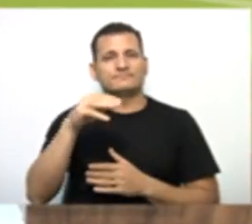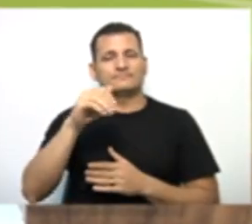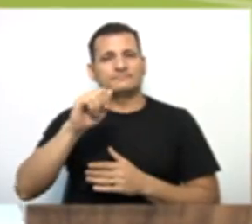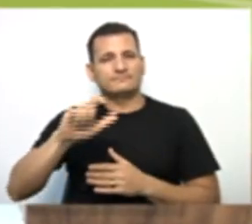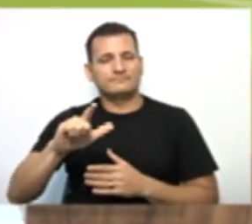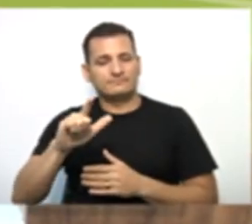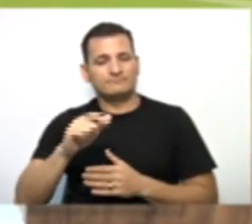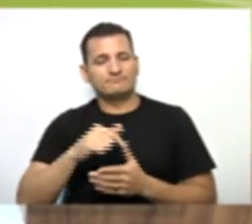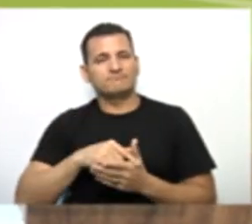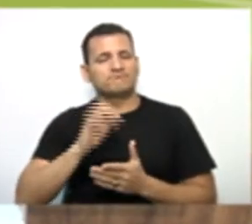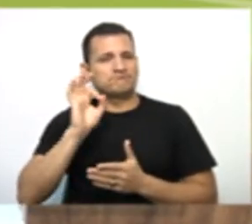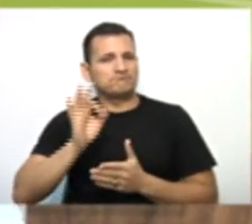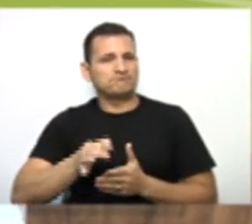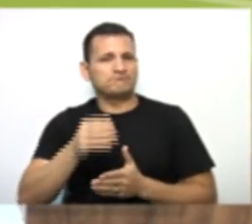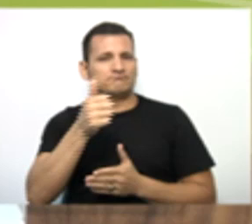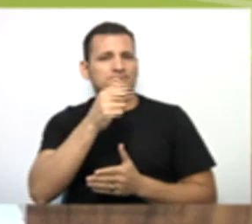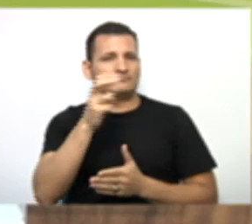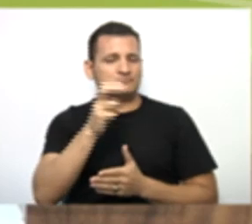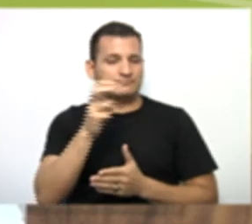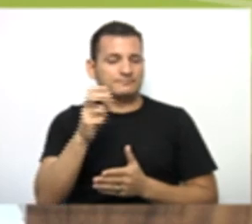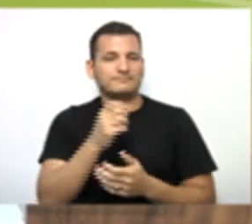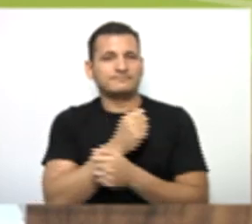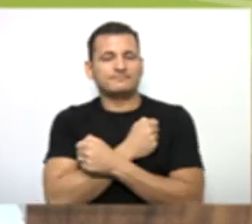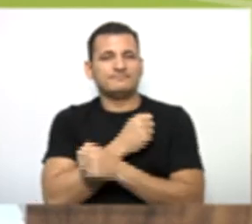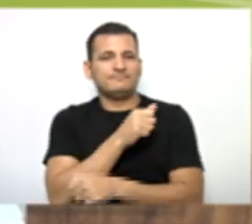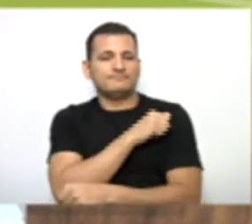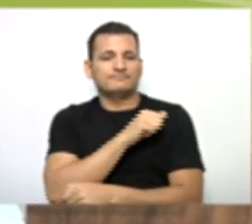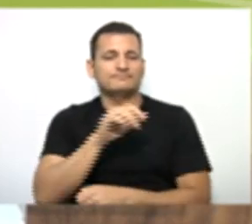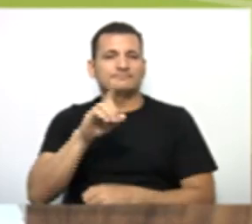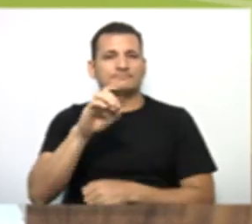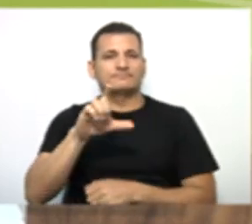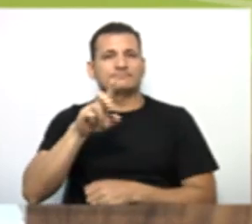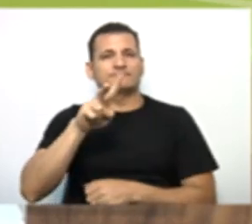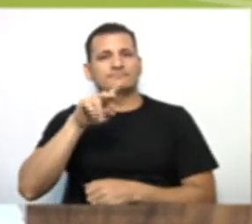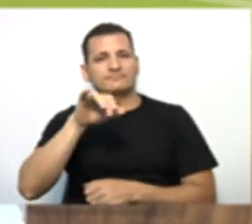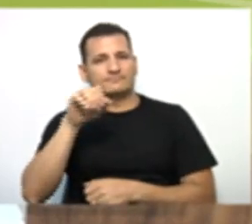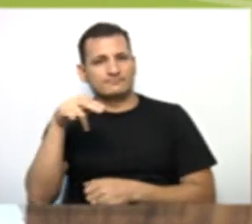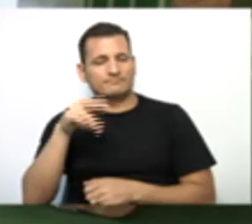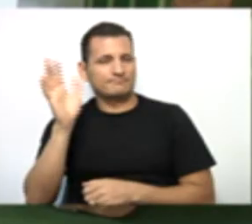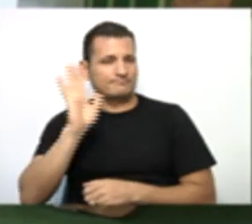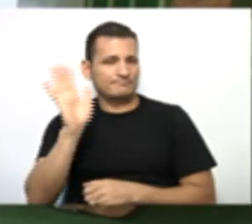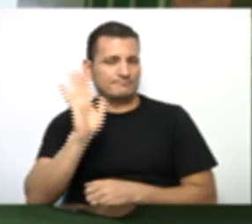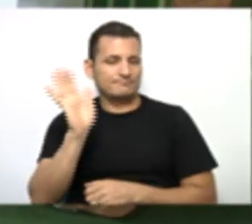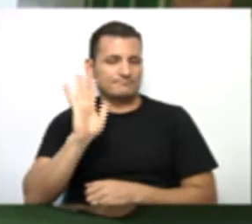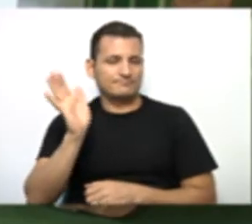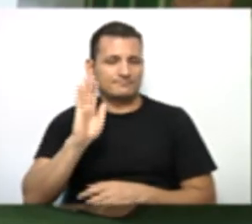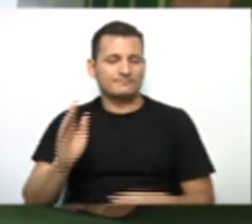acertou 155 e um abraço para o aluno Davidson também. Então, até a próxima aula.